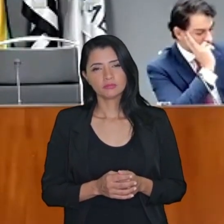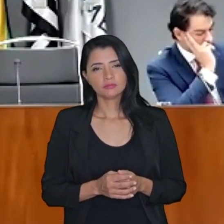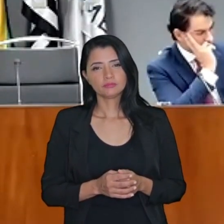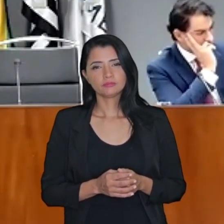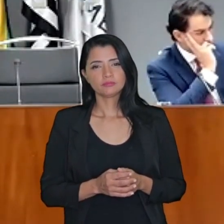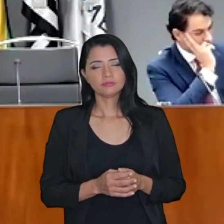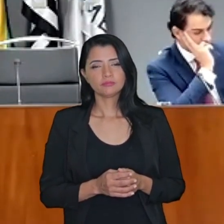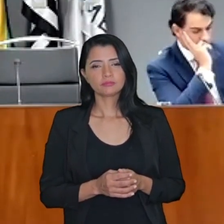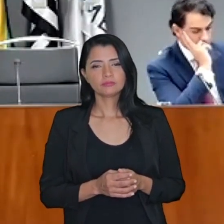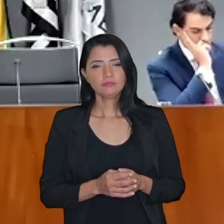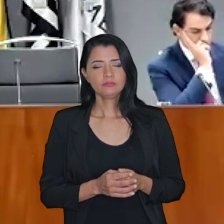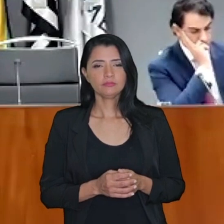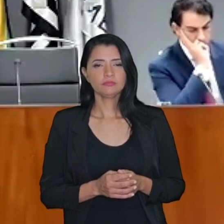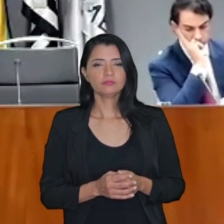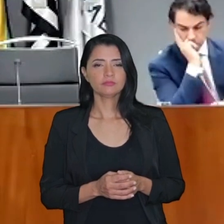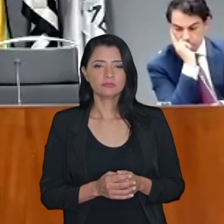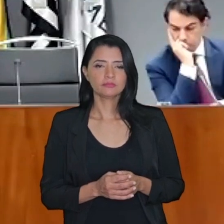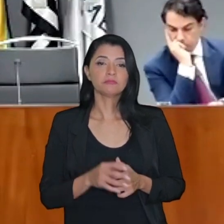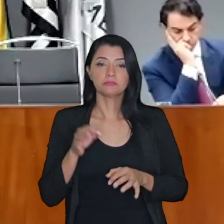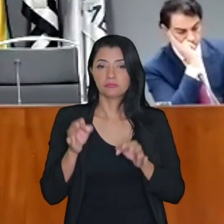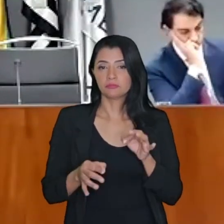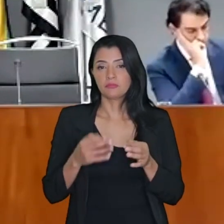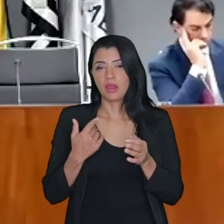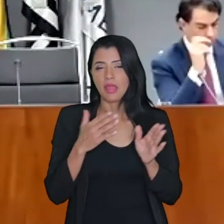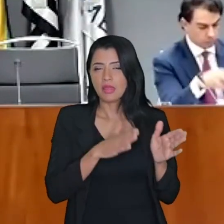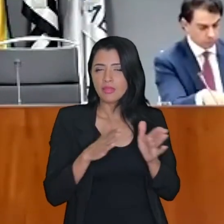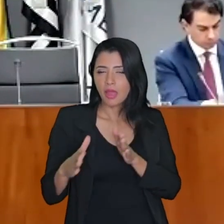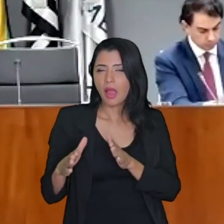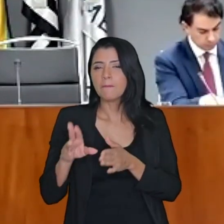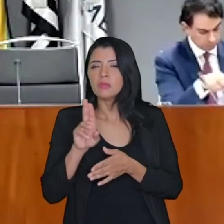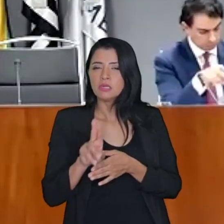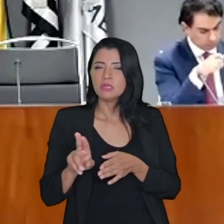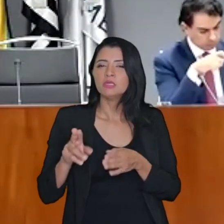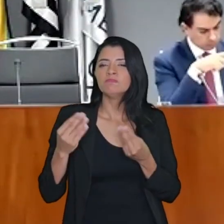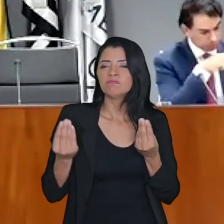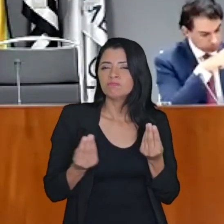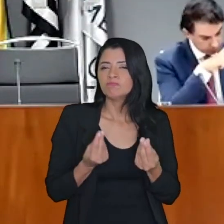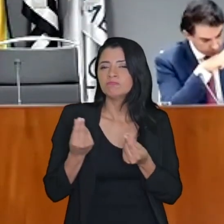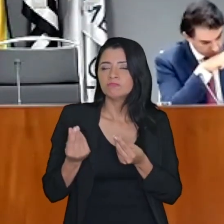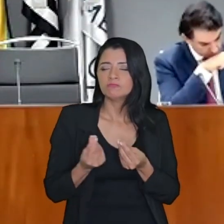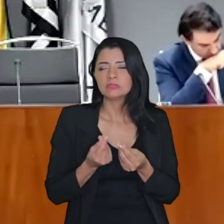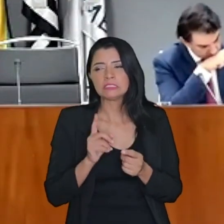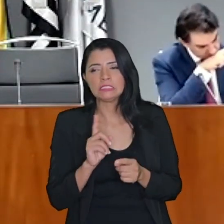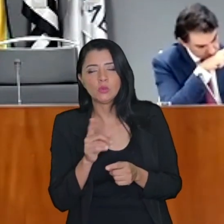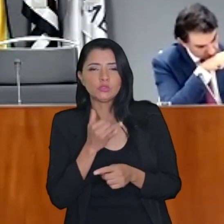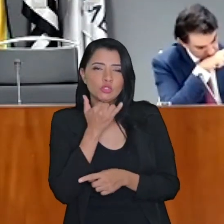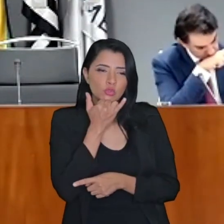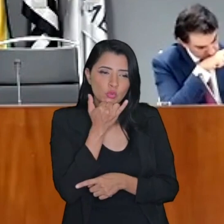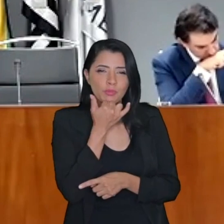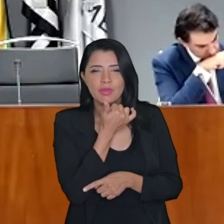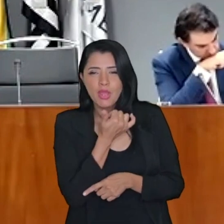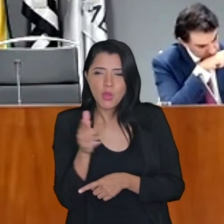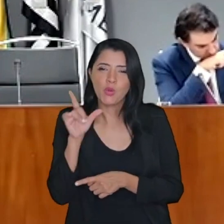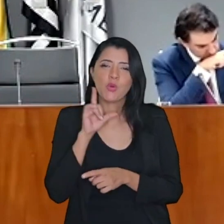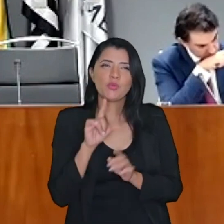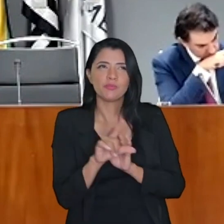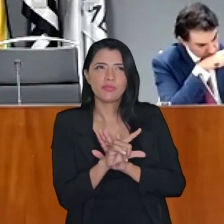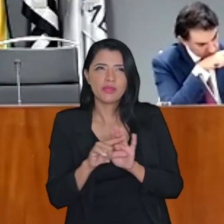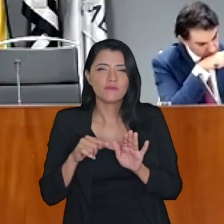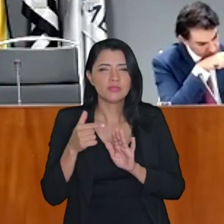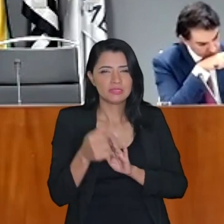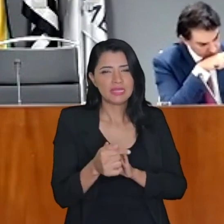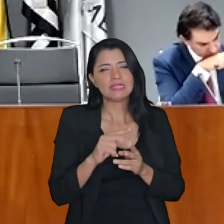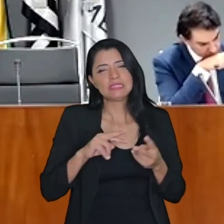nos termos do perdão judicial das primeiras etapas de aplicação. Não, desculpa, aqui está no parágrafo 7º,